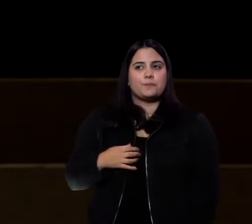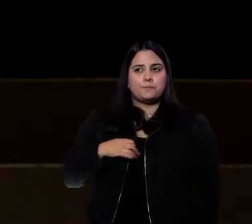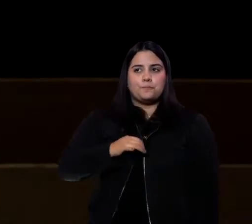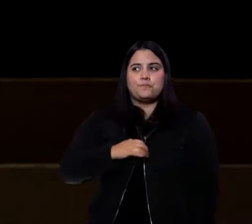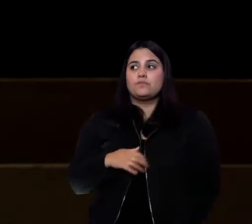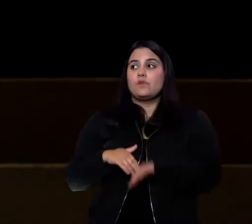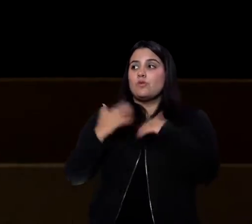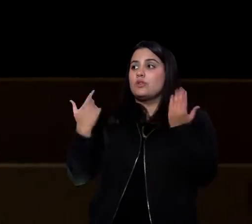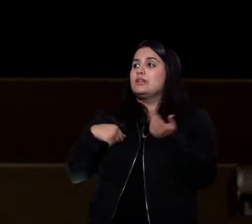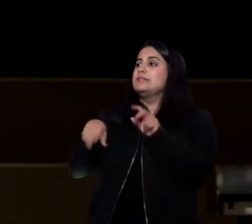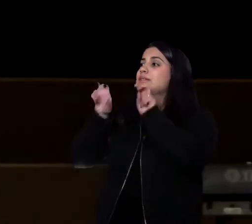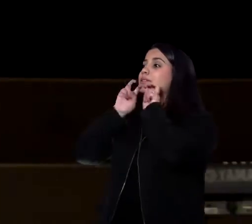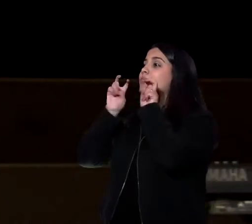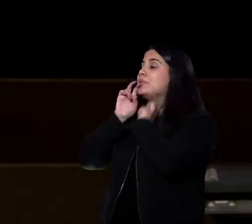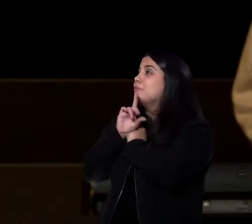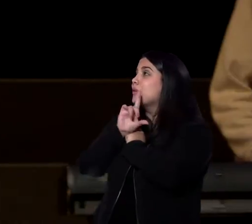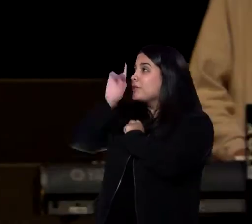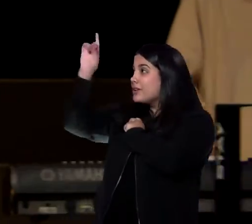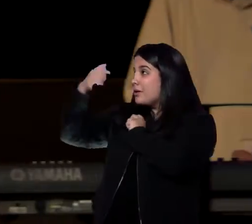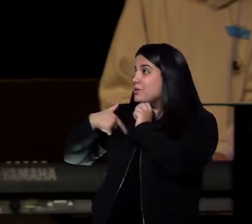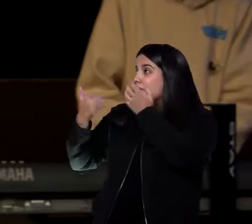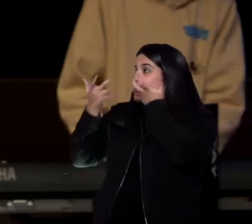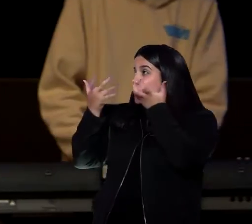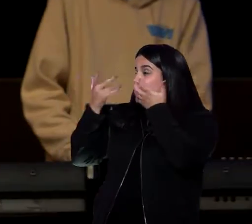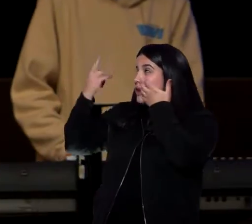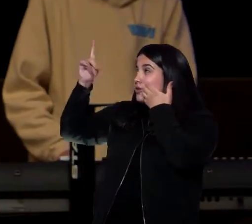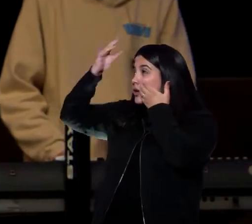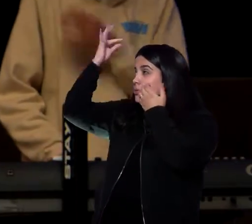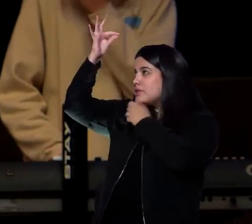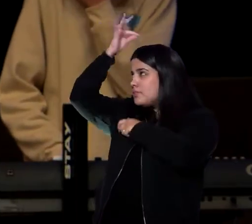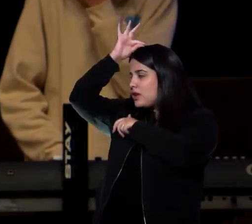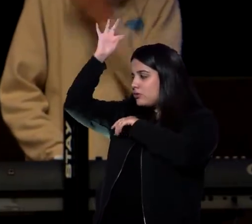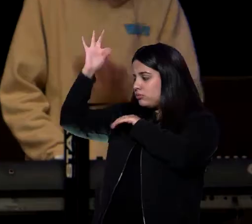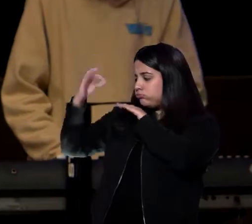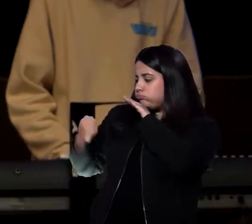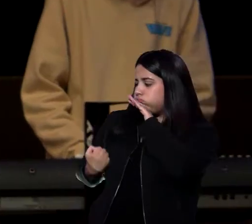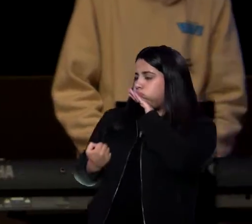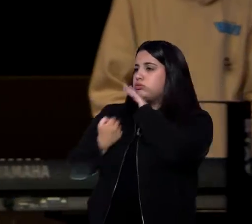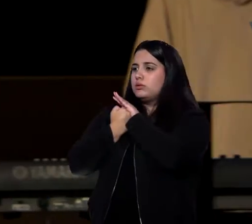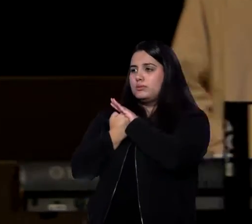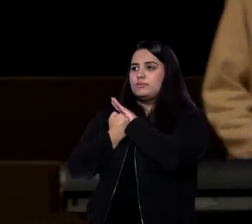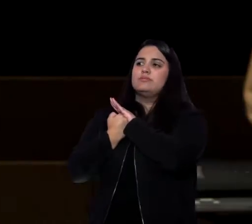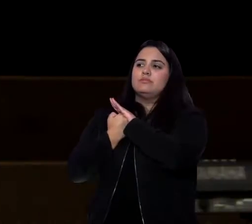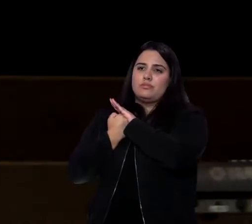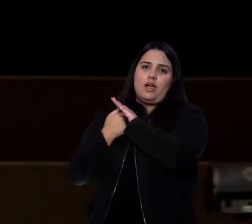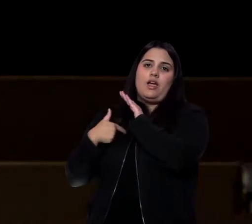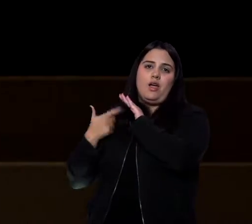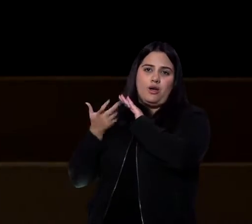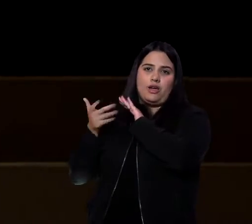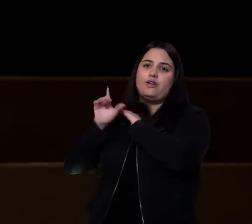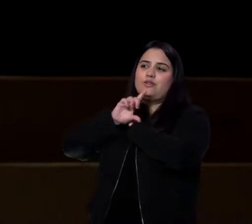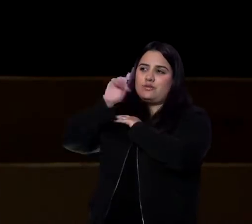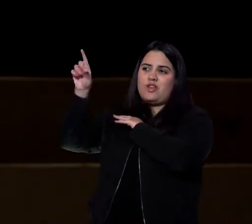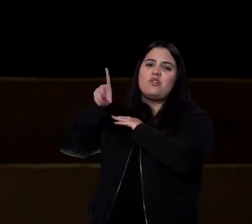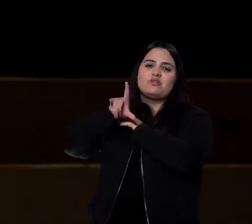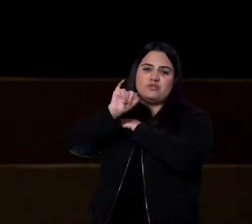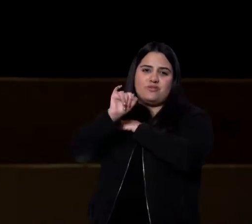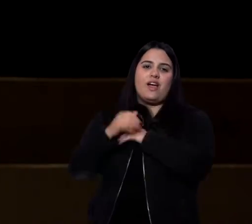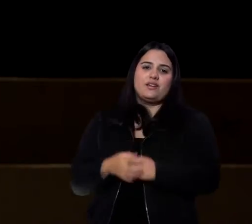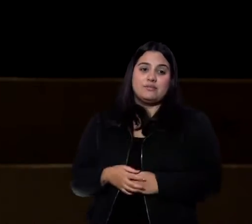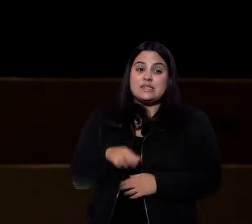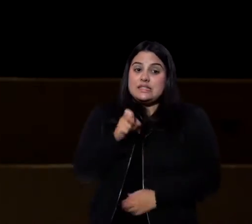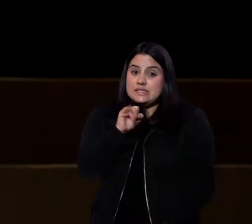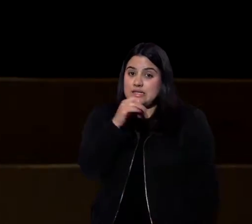a clamar e falar: Deus, eu quero que o Senhor me encha com o seu Espírito Santo. Cara, Deus vai te encher com o Espírito Santo se você começar a viver da